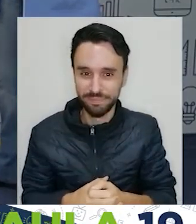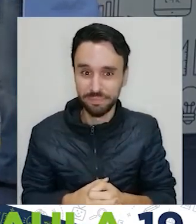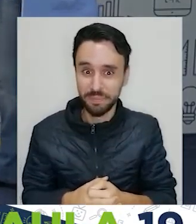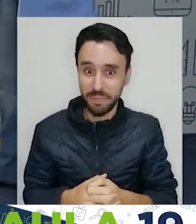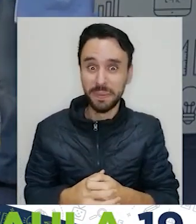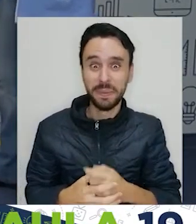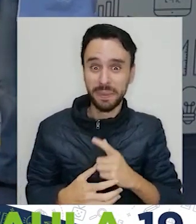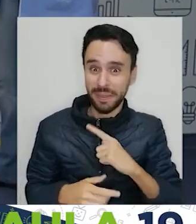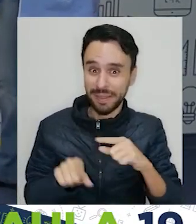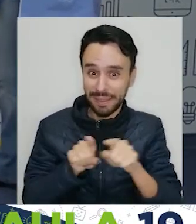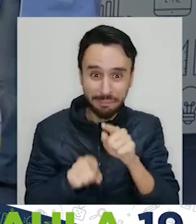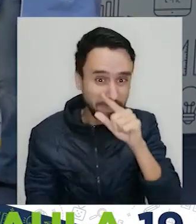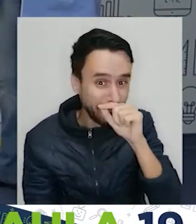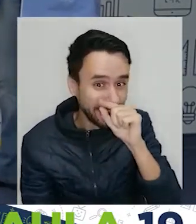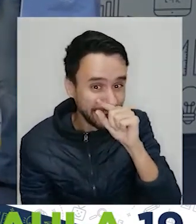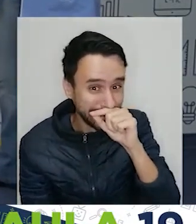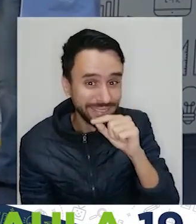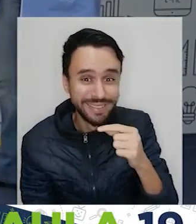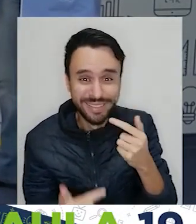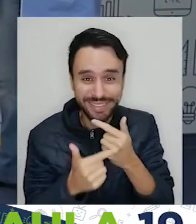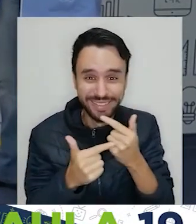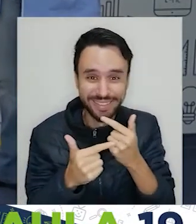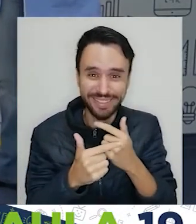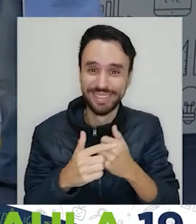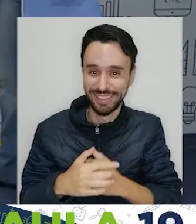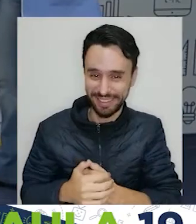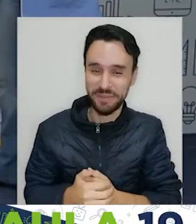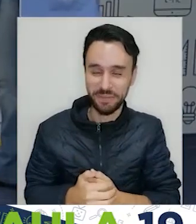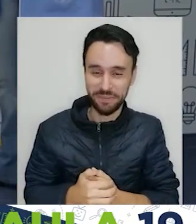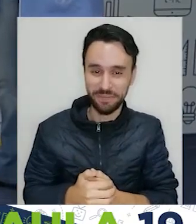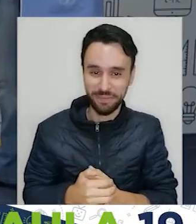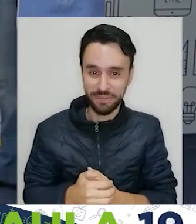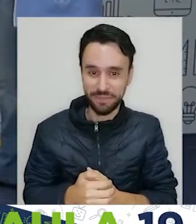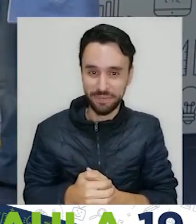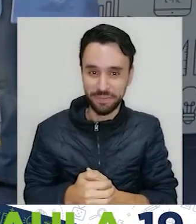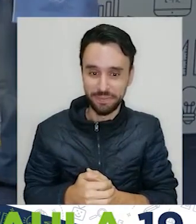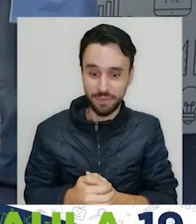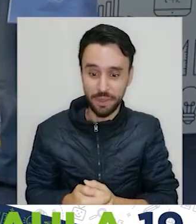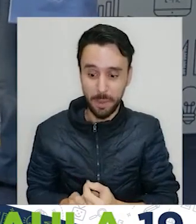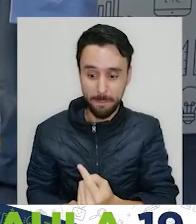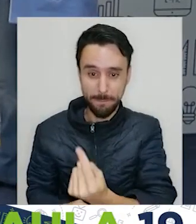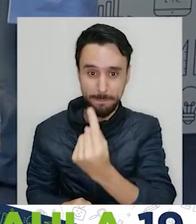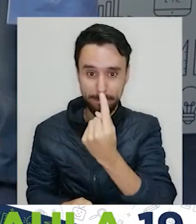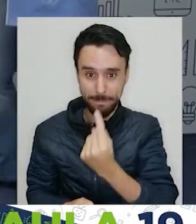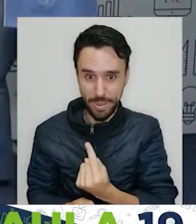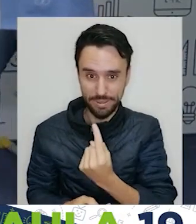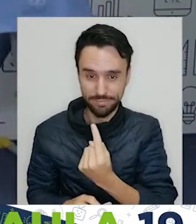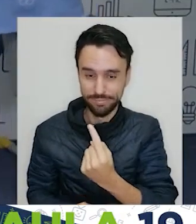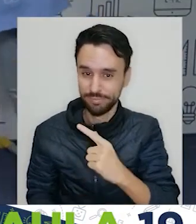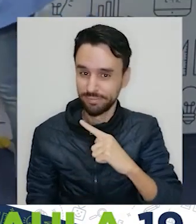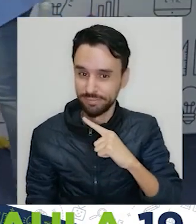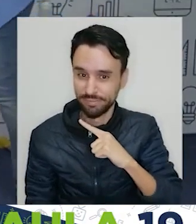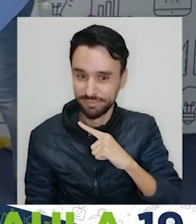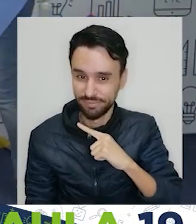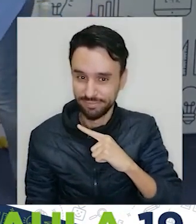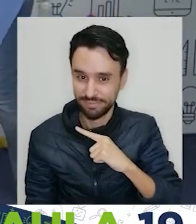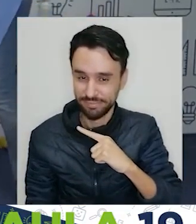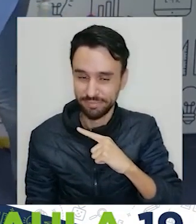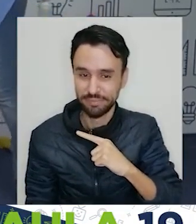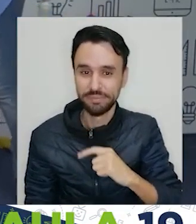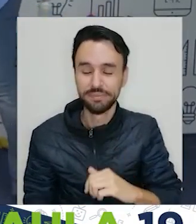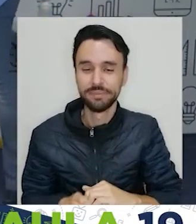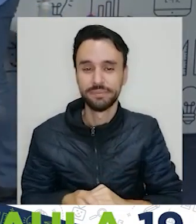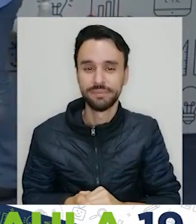Ah, passarinho! Então, uma casa. Professora Suzy. Vamos desempatar